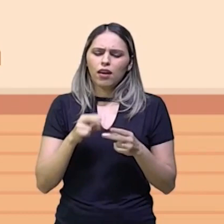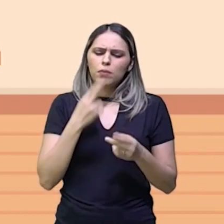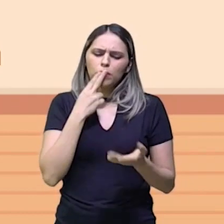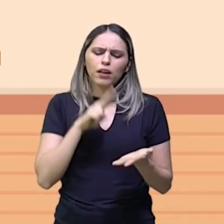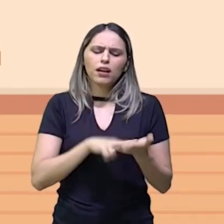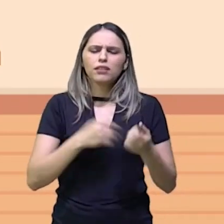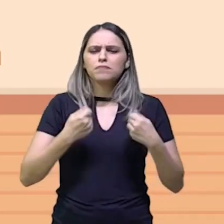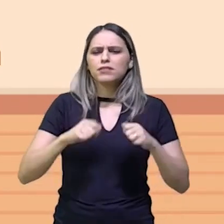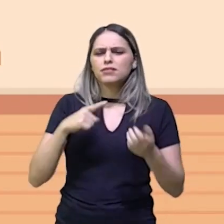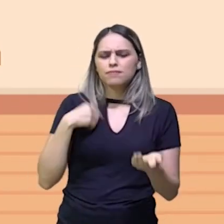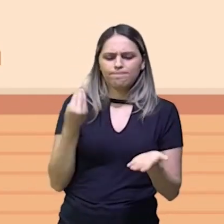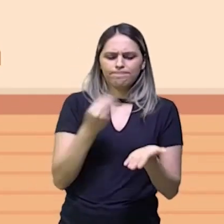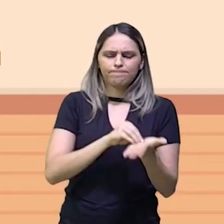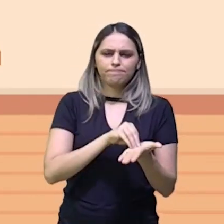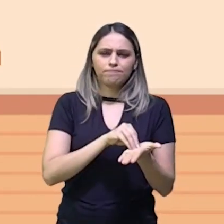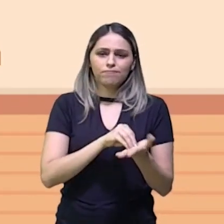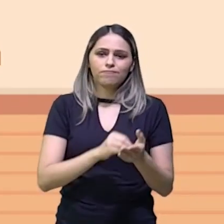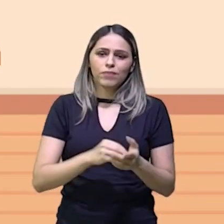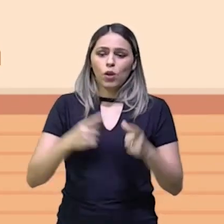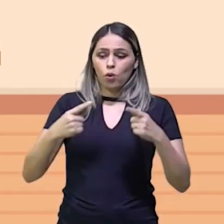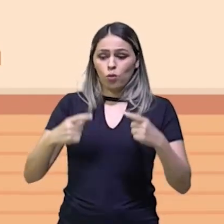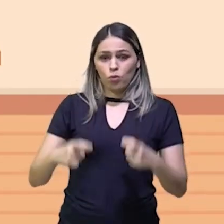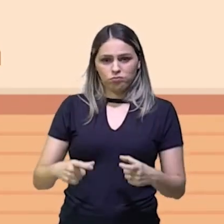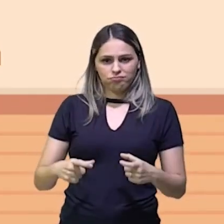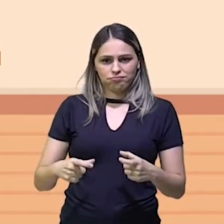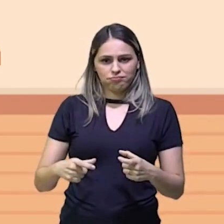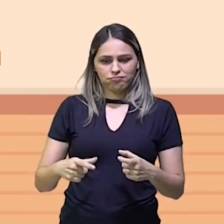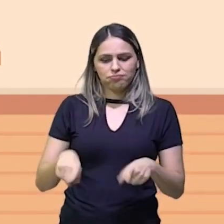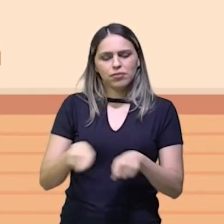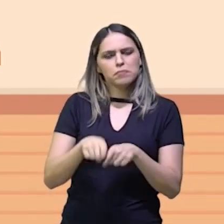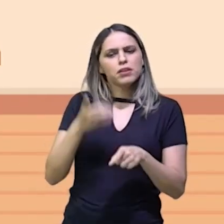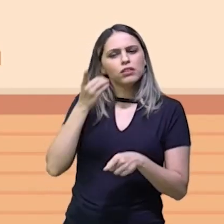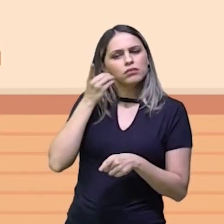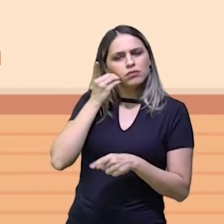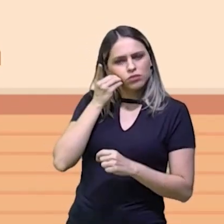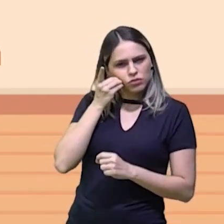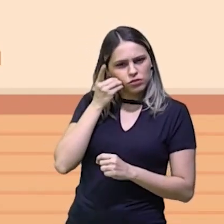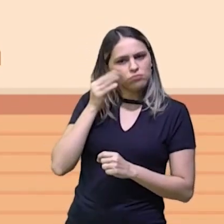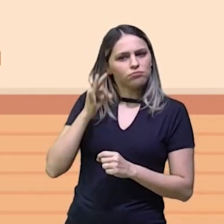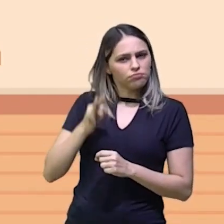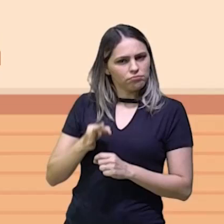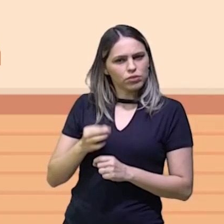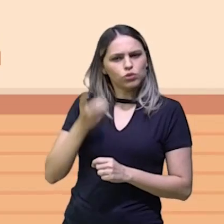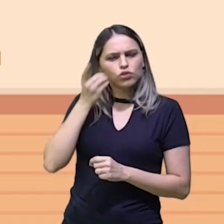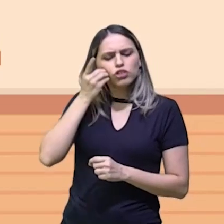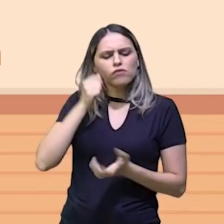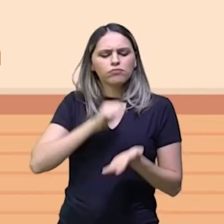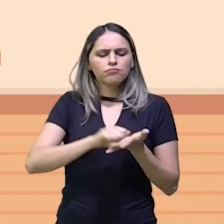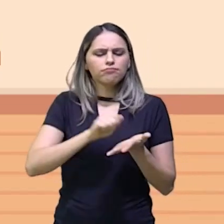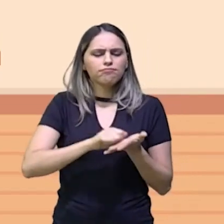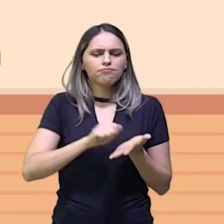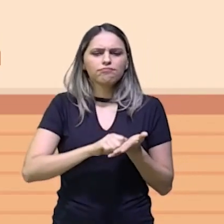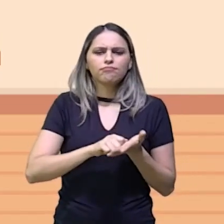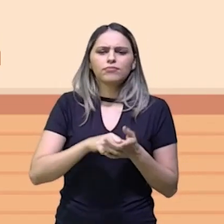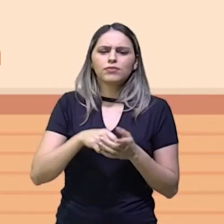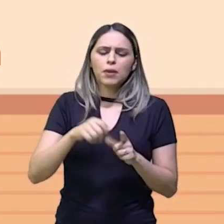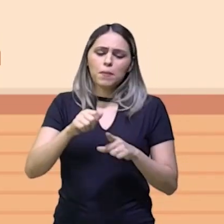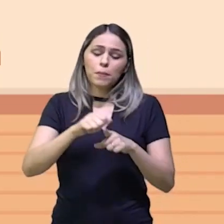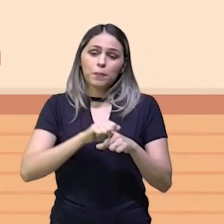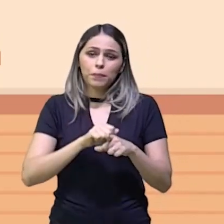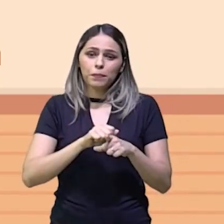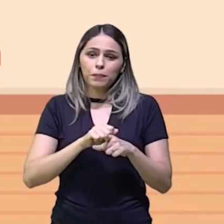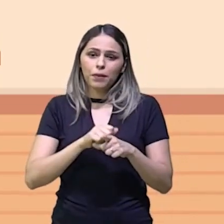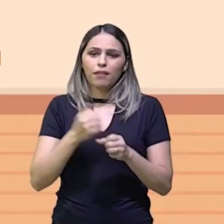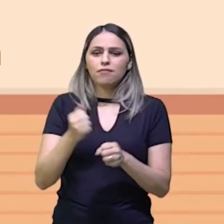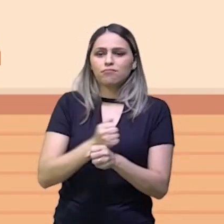crianças? Primeiro, local, a data, certo? A data que você escreveu, o mês,